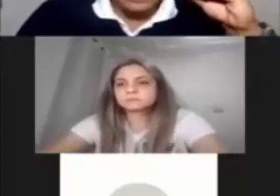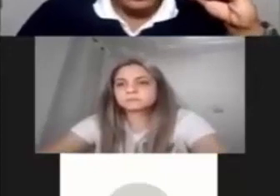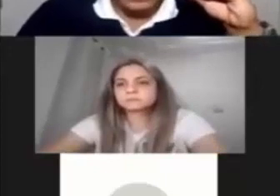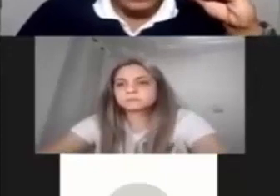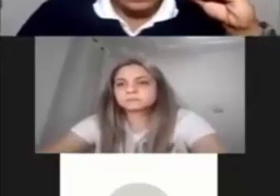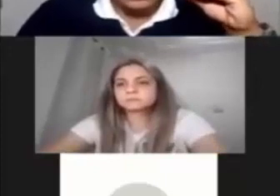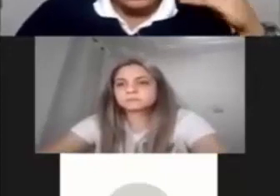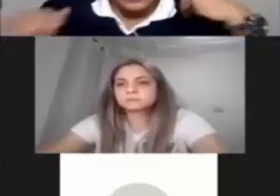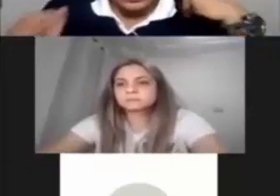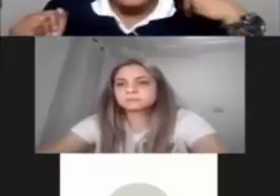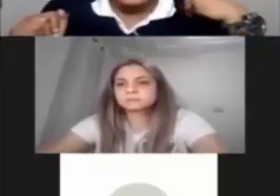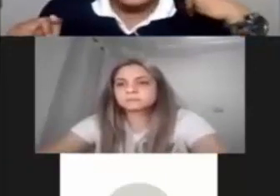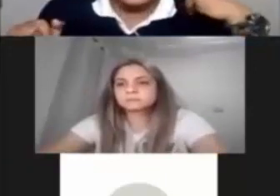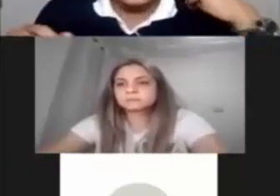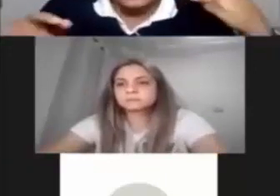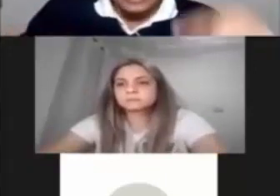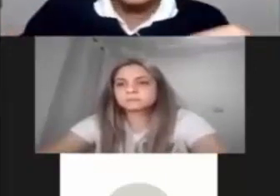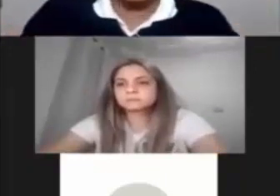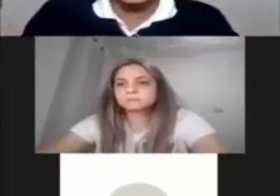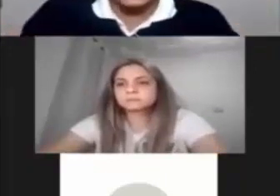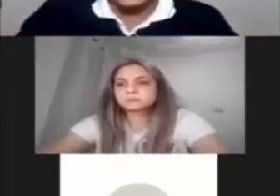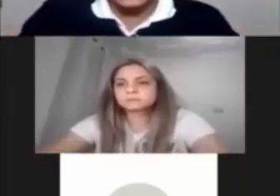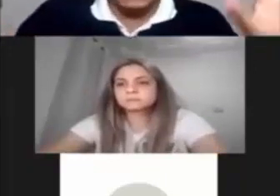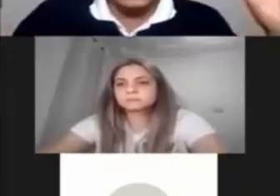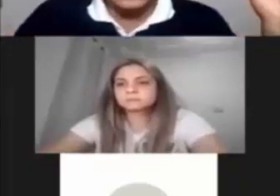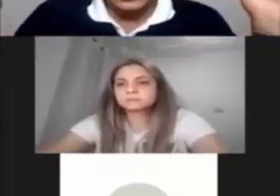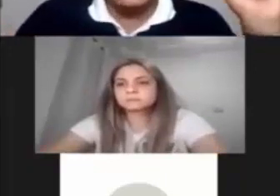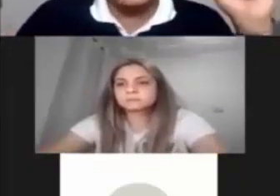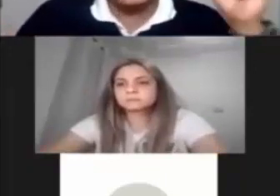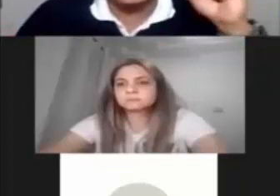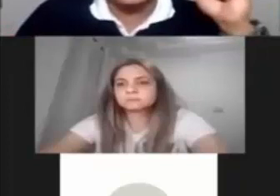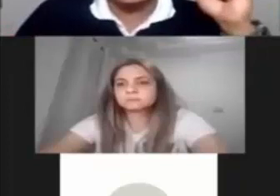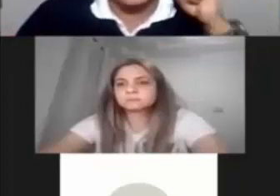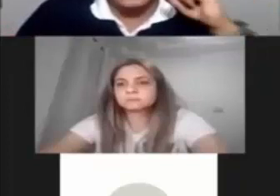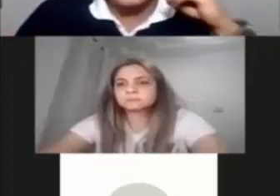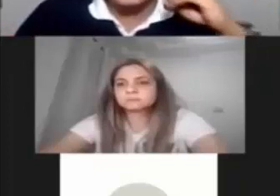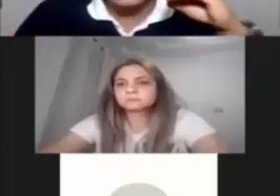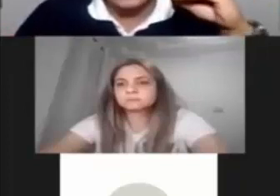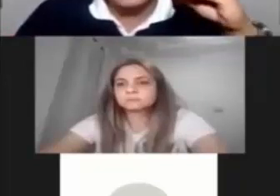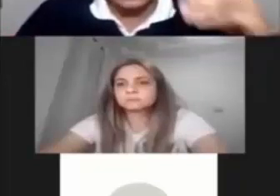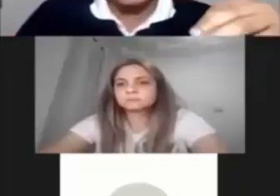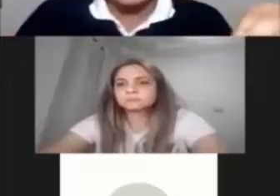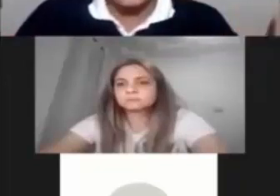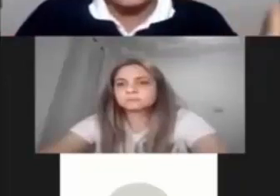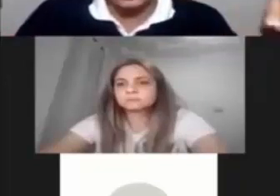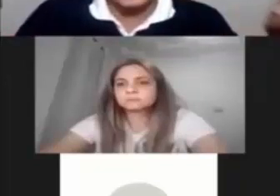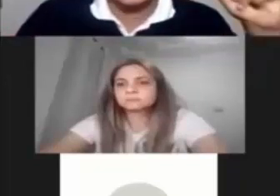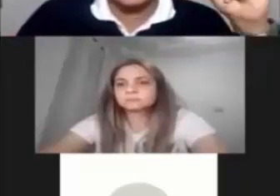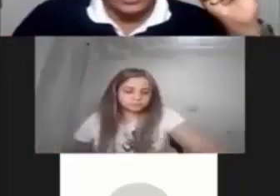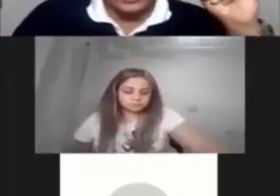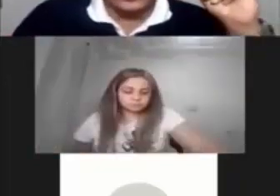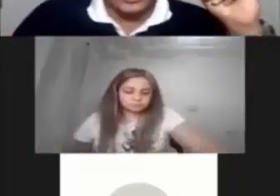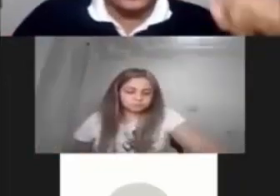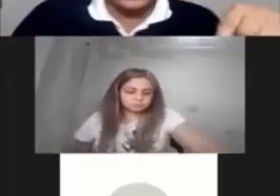Bíblia, Deus, se ele quiser, ele abre exceção. somente Deus, ele abre exceção para a sua